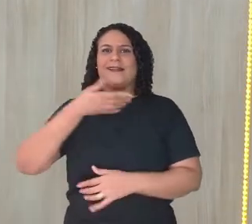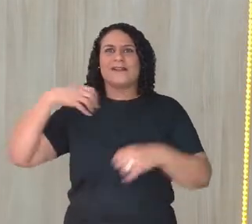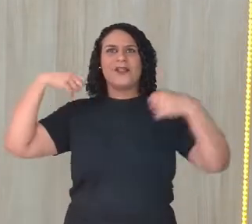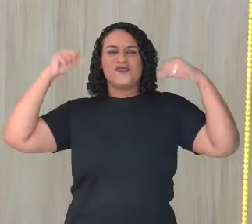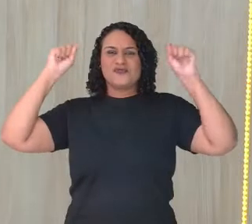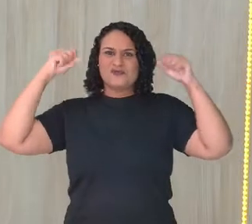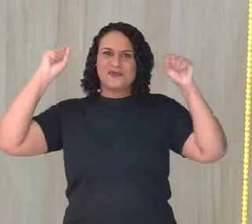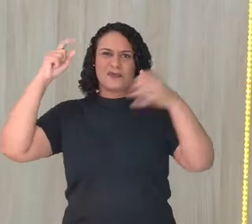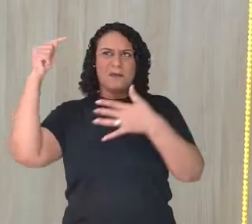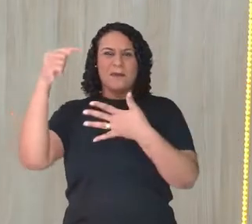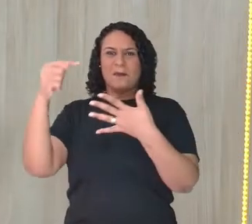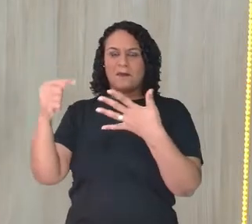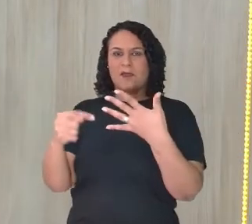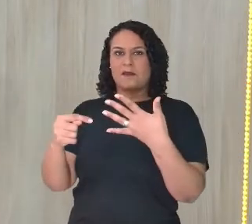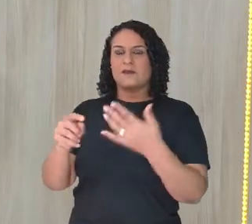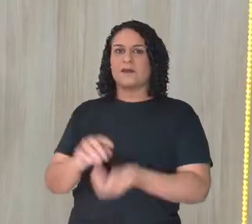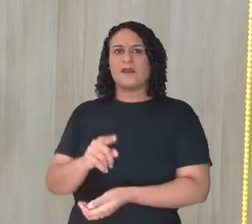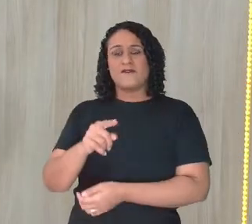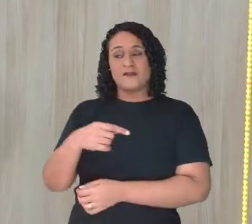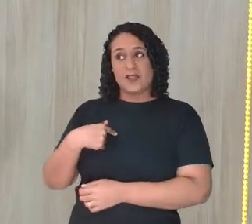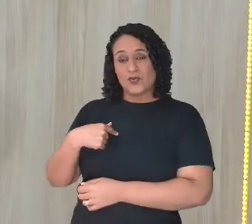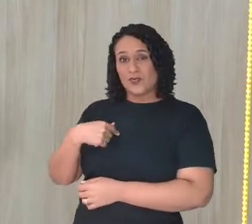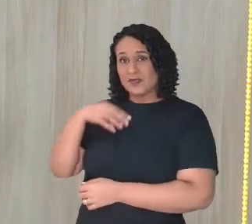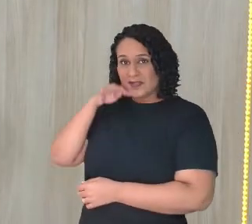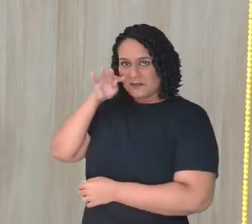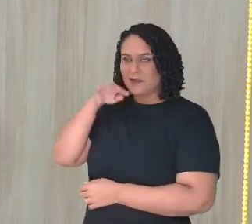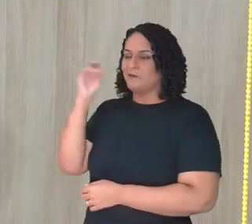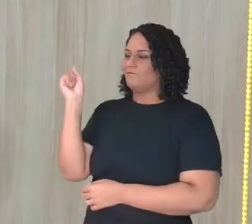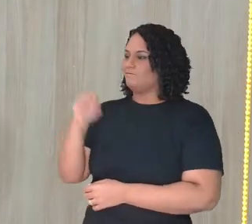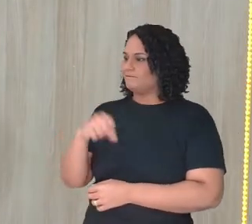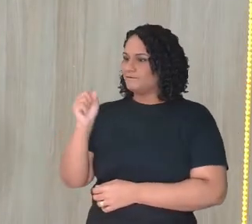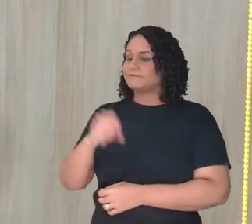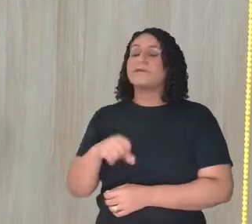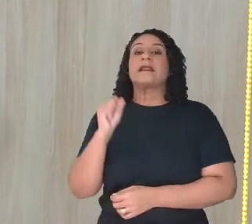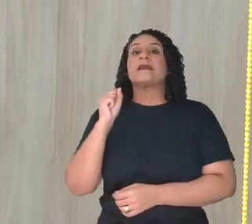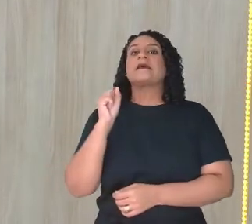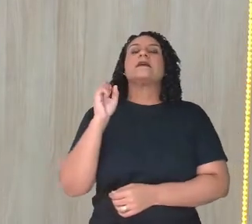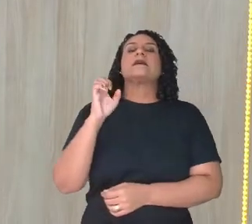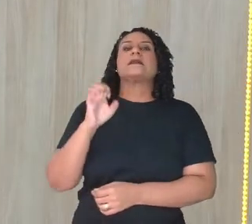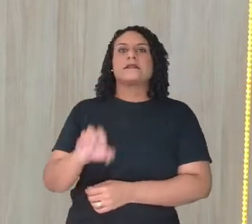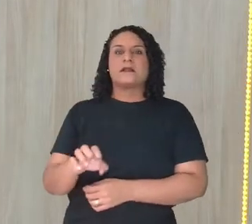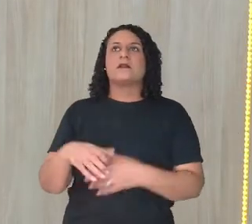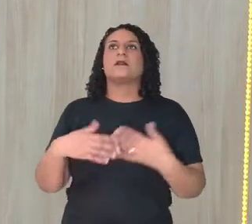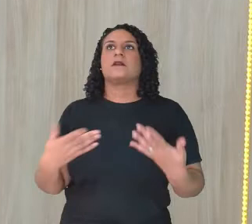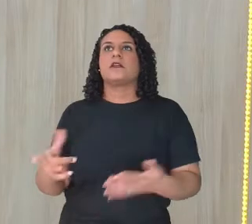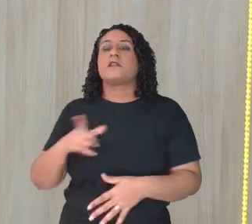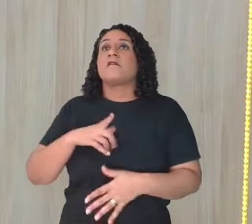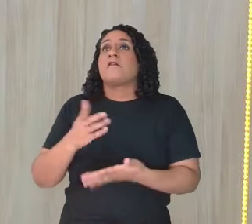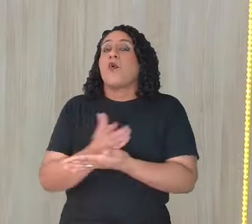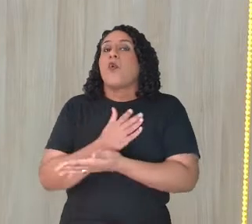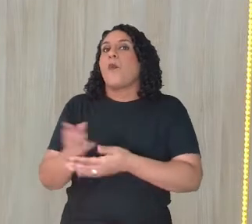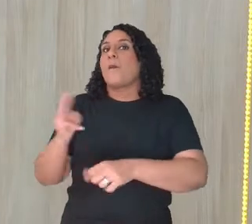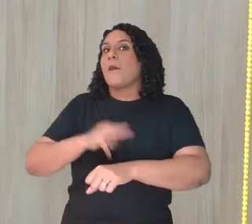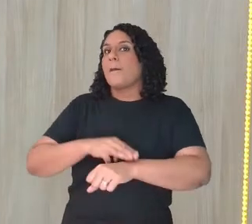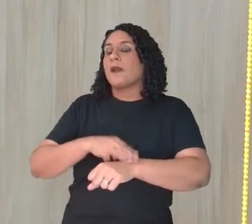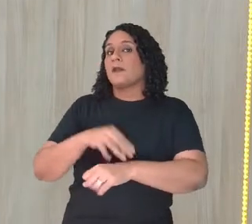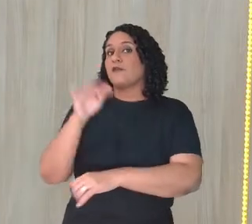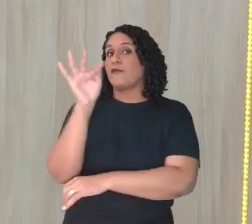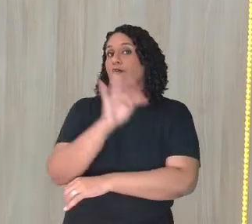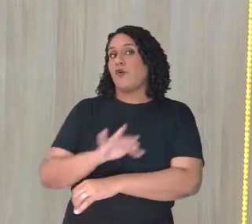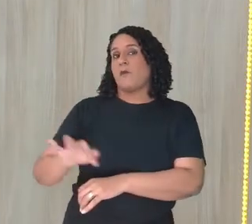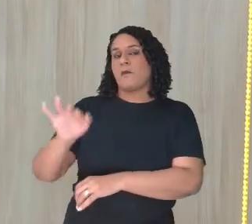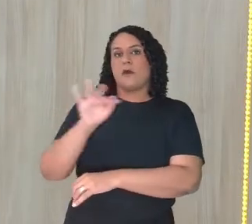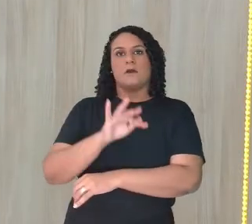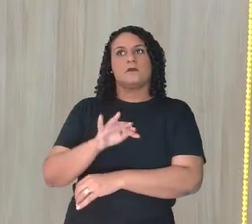Sandy Júnior, mas professora, a senhora é tímida? Sou, porque se eu for colocada em uma situação formal que